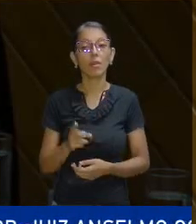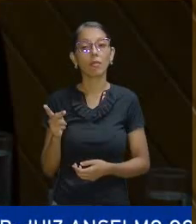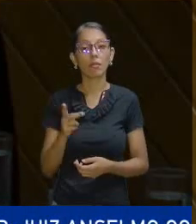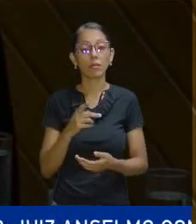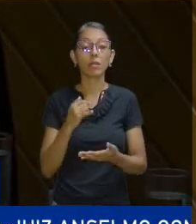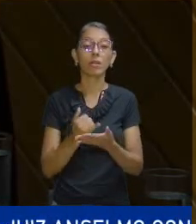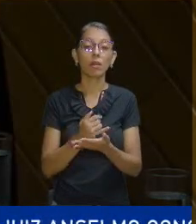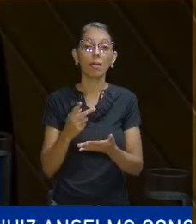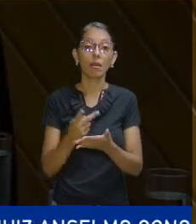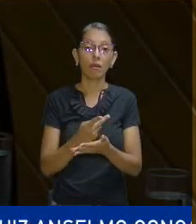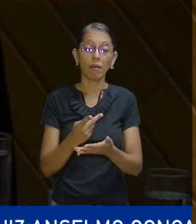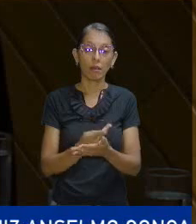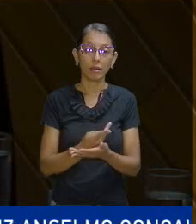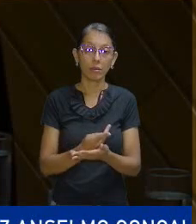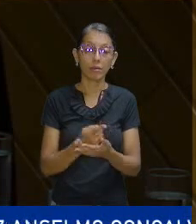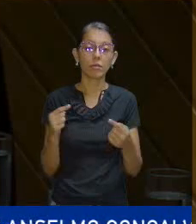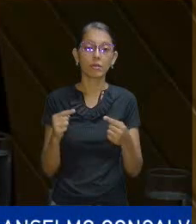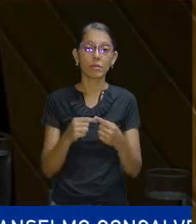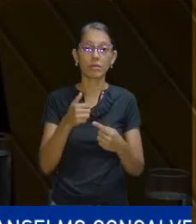representam